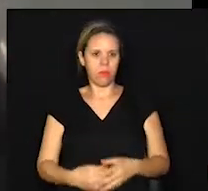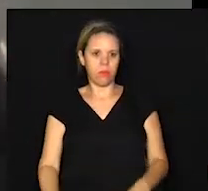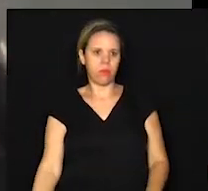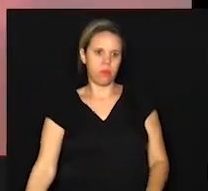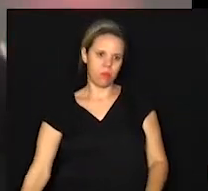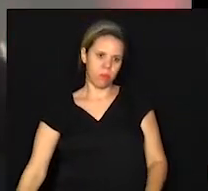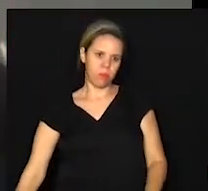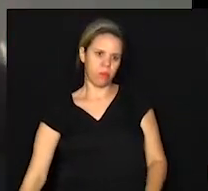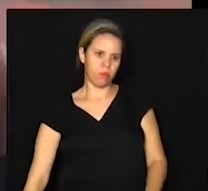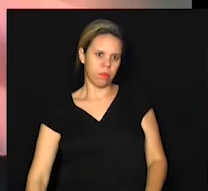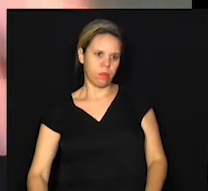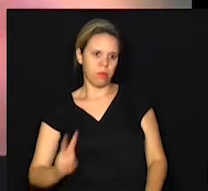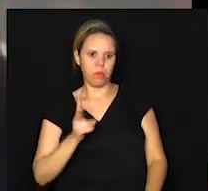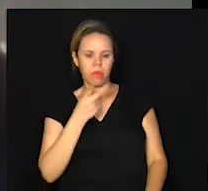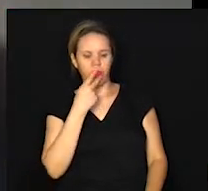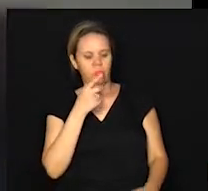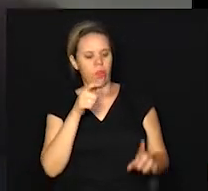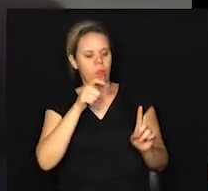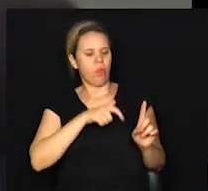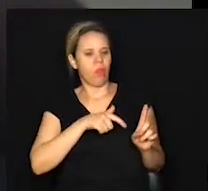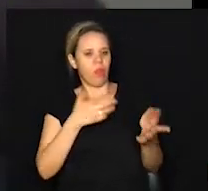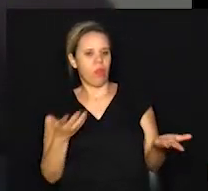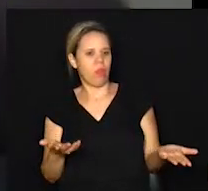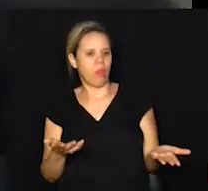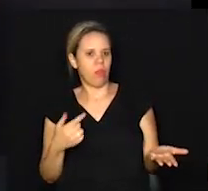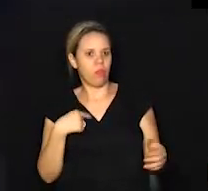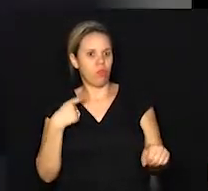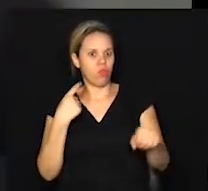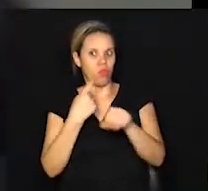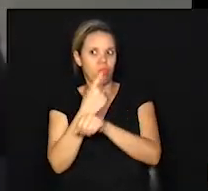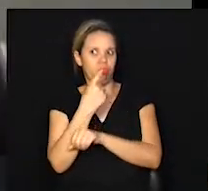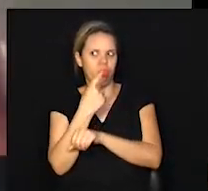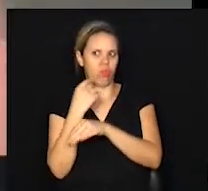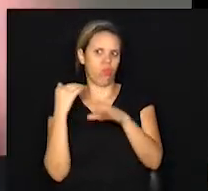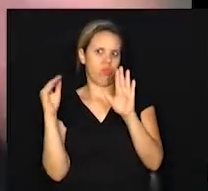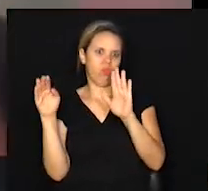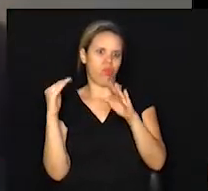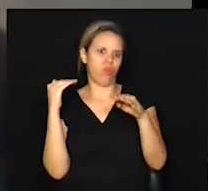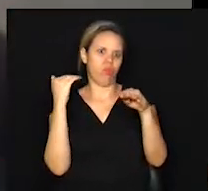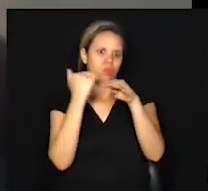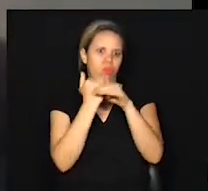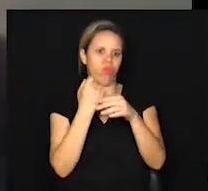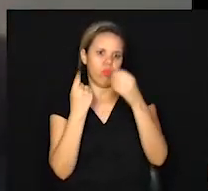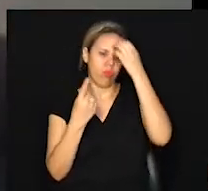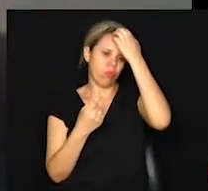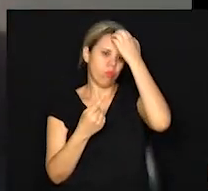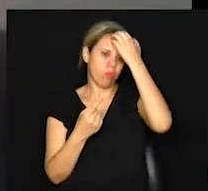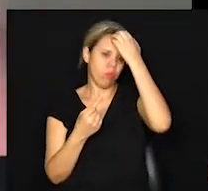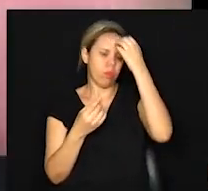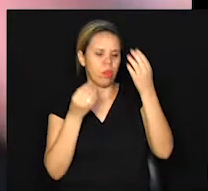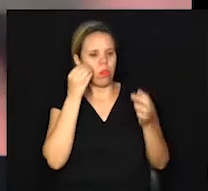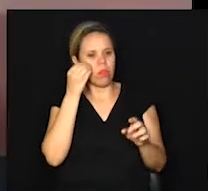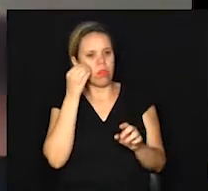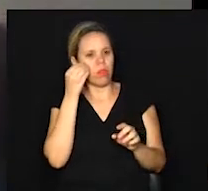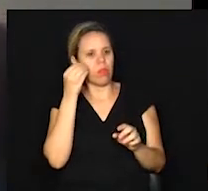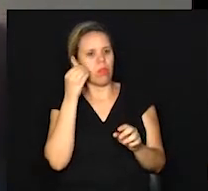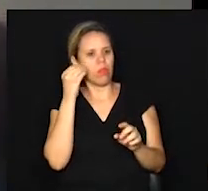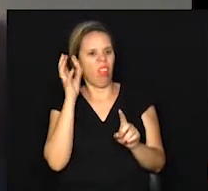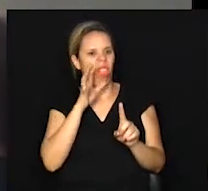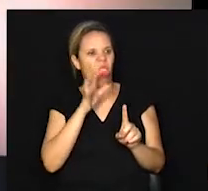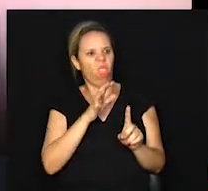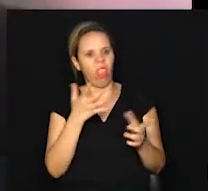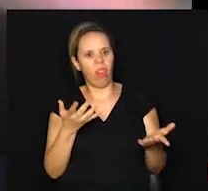E sempre mencionando, como acabamos por descobrir que é um padrão, tentando simular alguma intimidade com as pessoas negras,